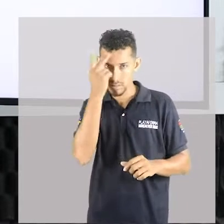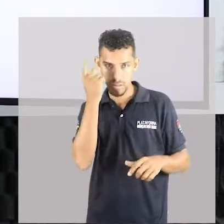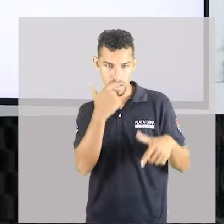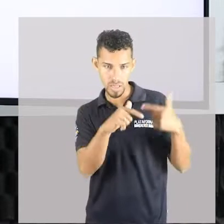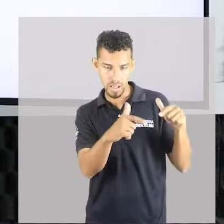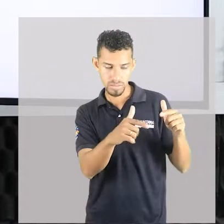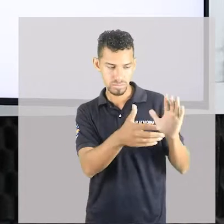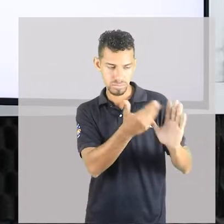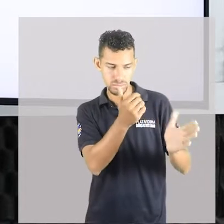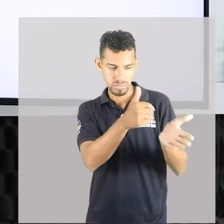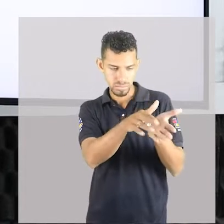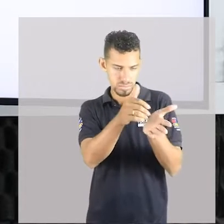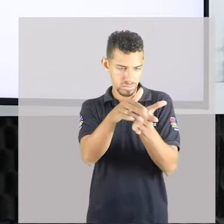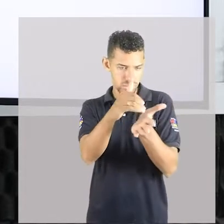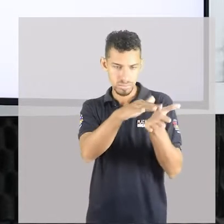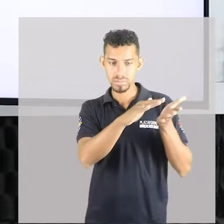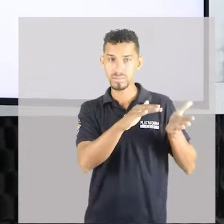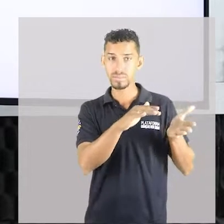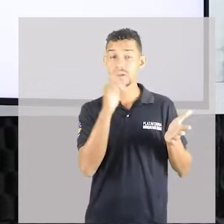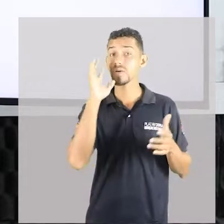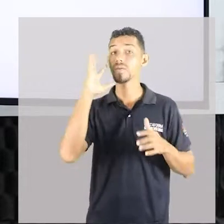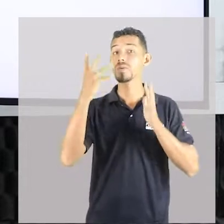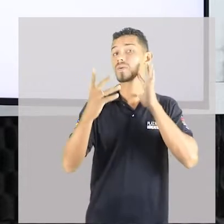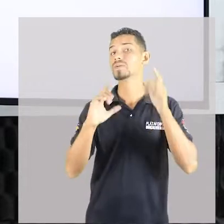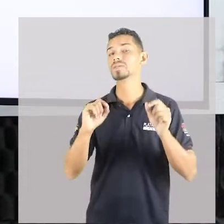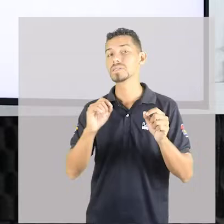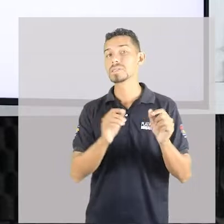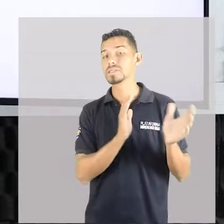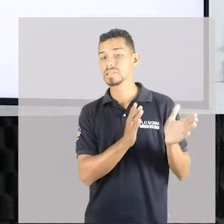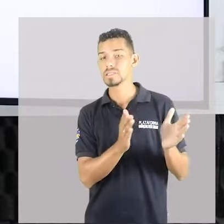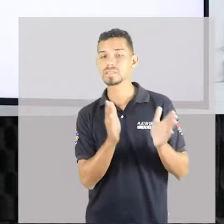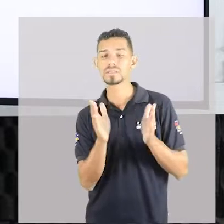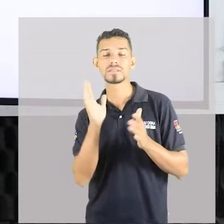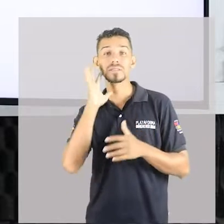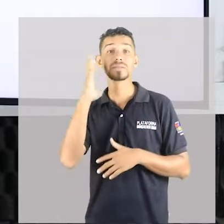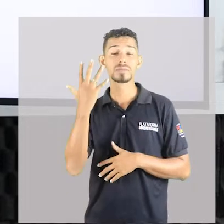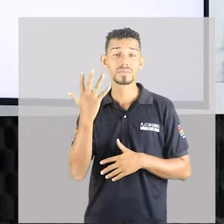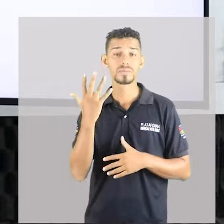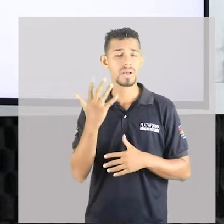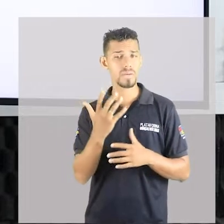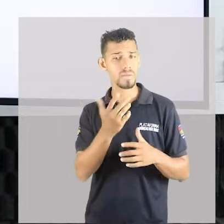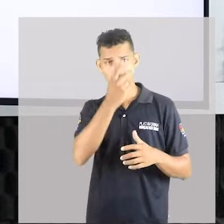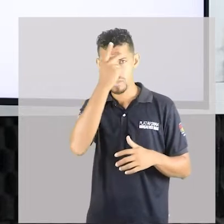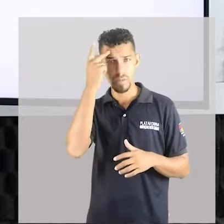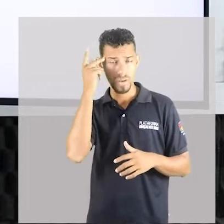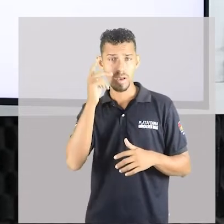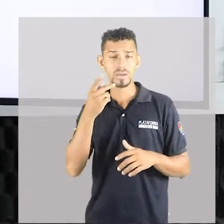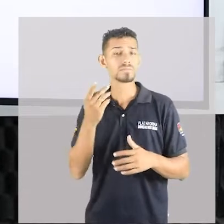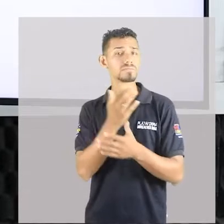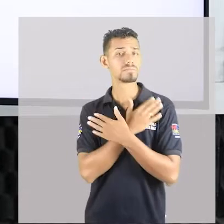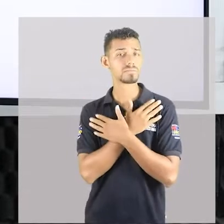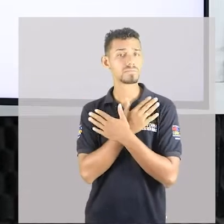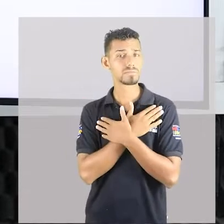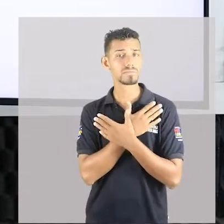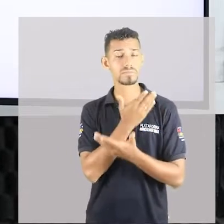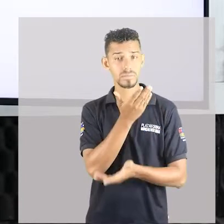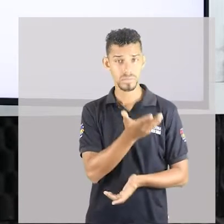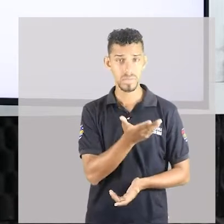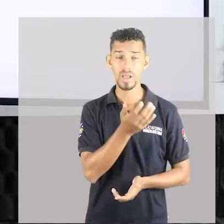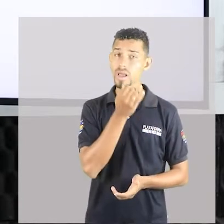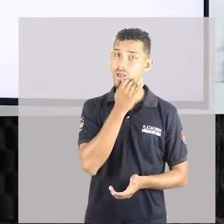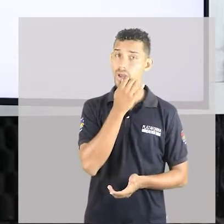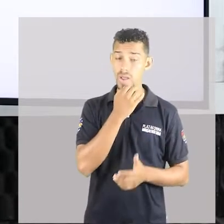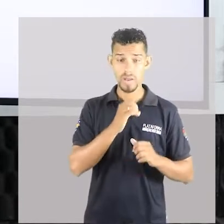suas operações. Então, o que vai acontecer? Você tem um excedente de pessoas desempregadas. É